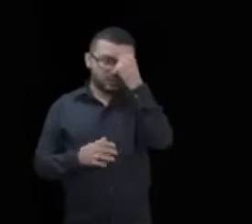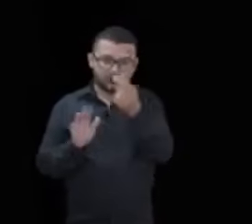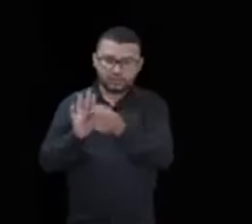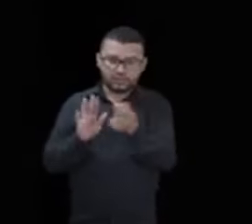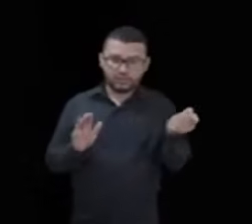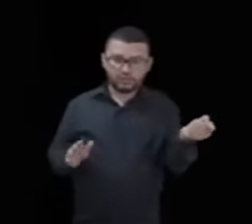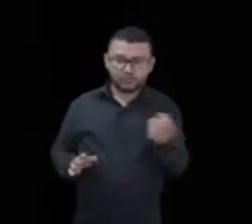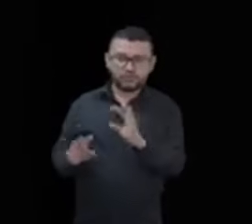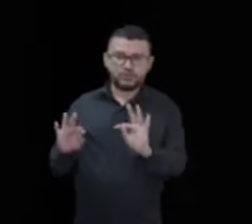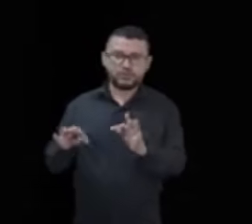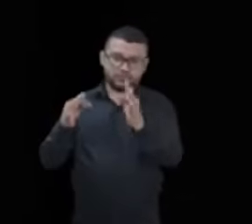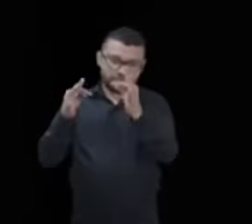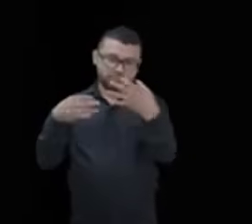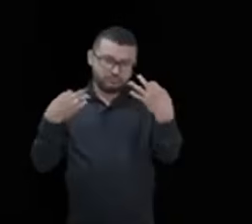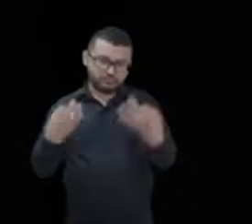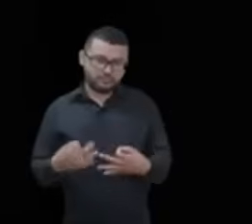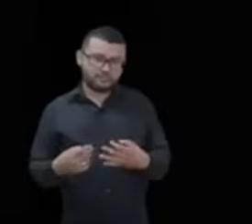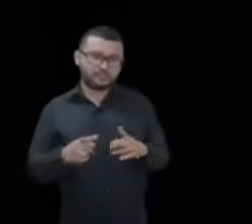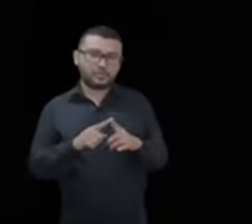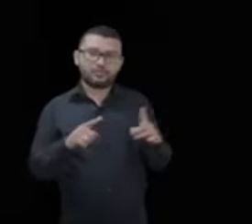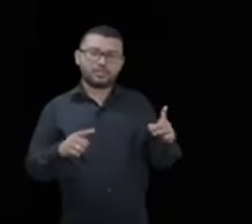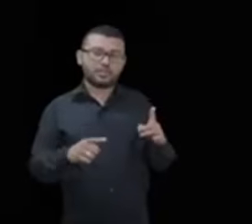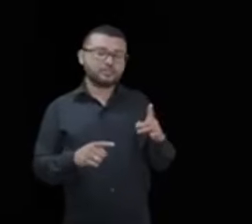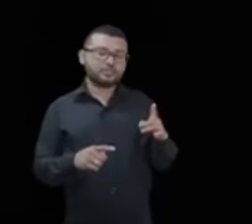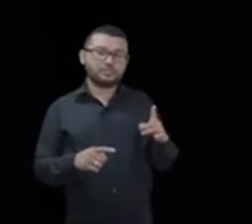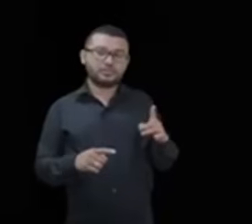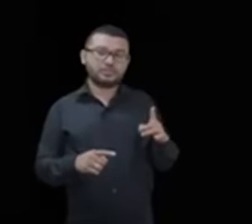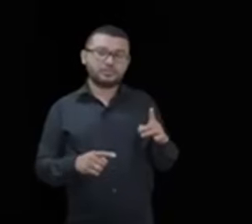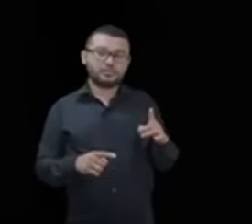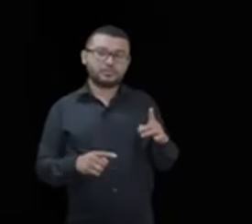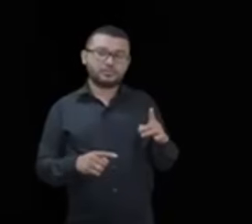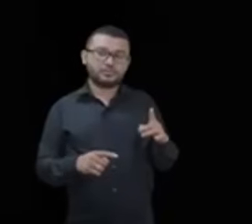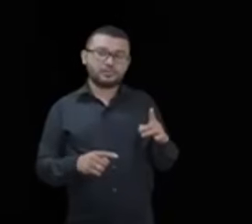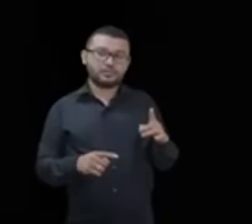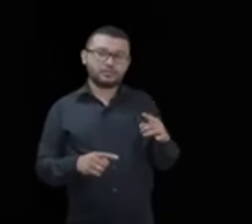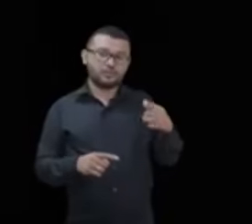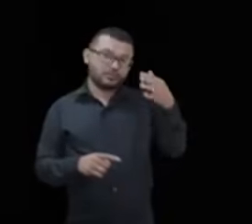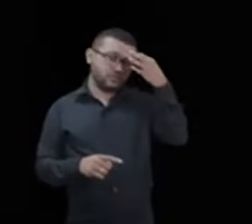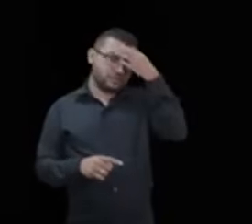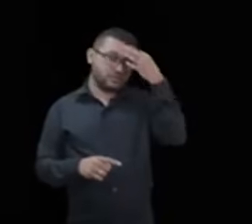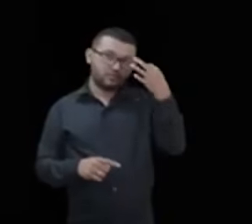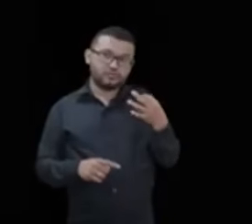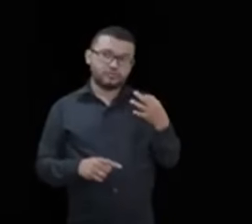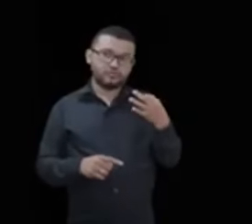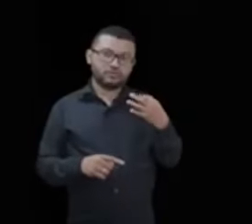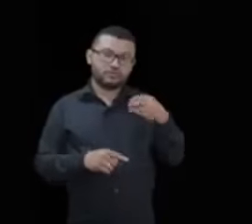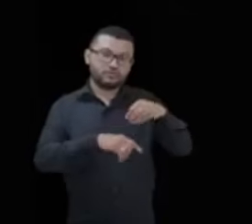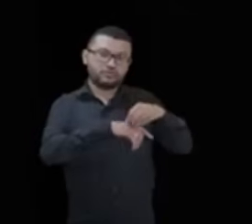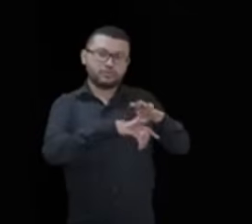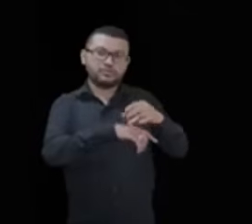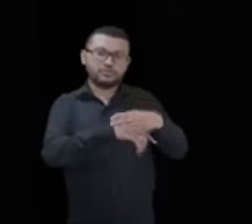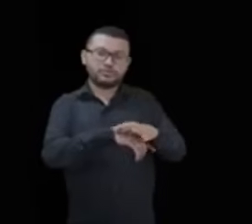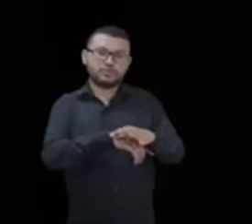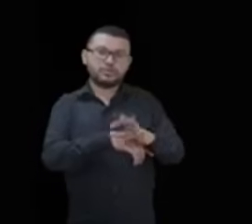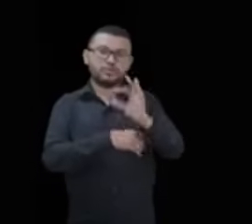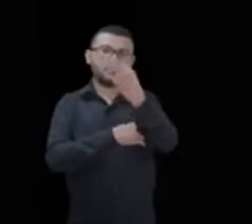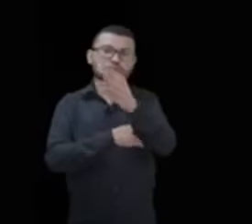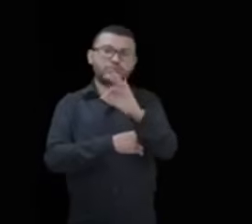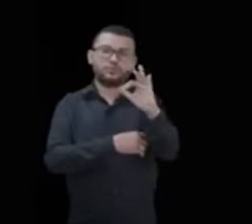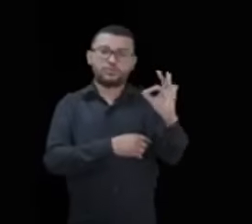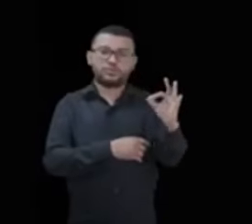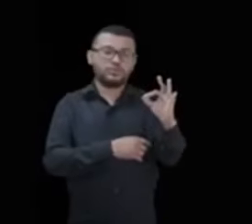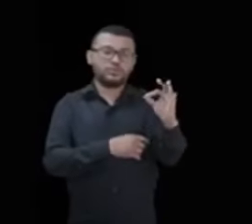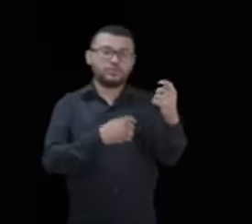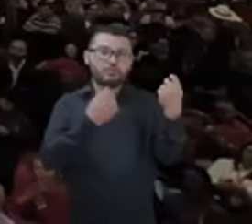Mas quero dizer a vocês que ninguém faz disputa de consciência de classe postando rios. Que a consciência